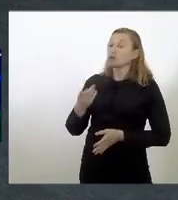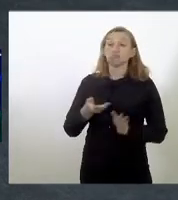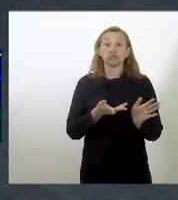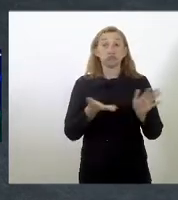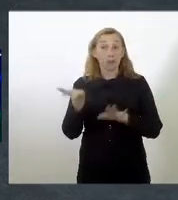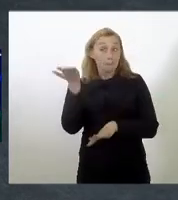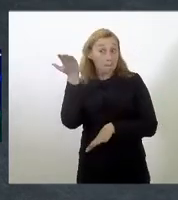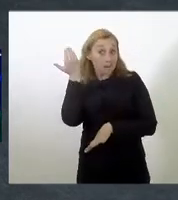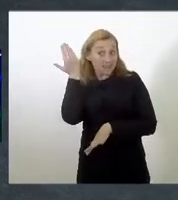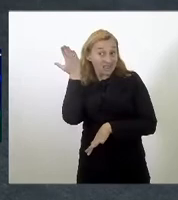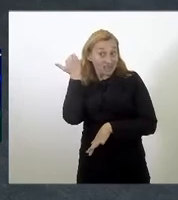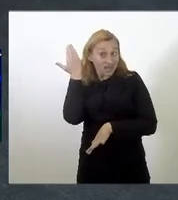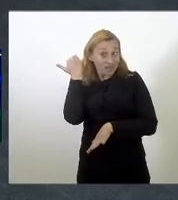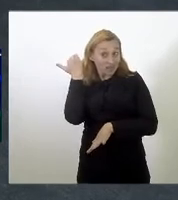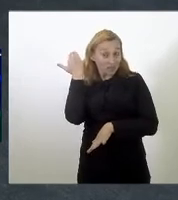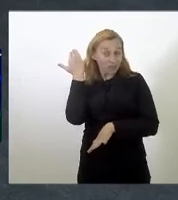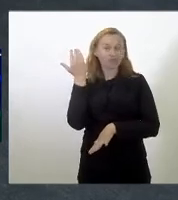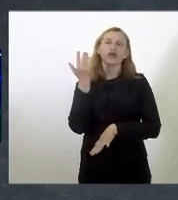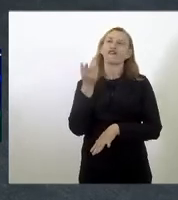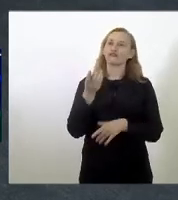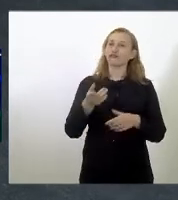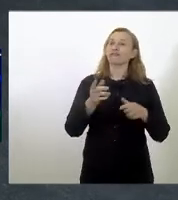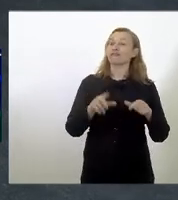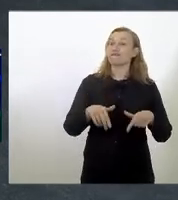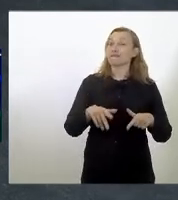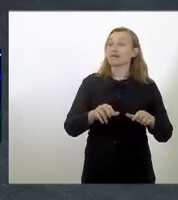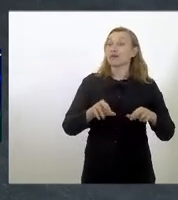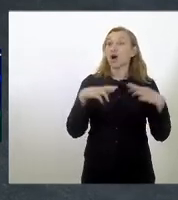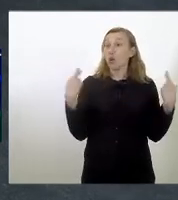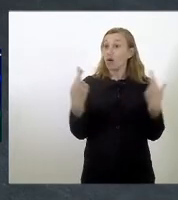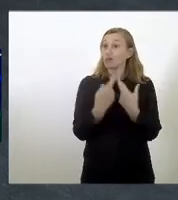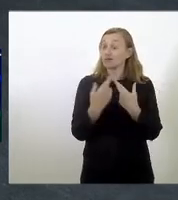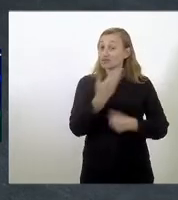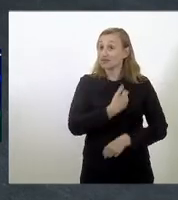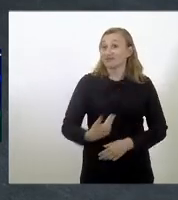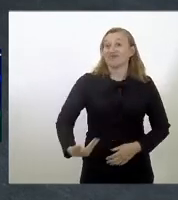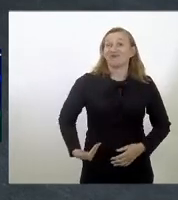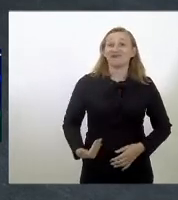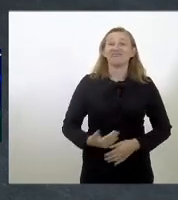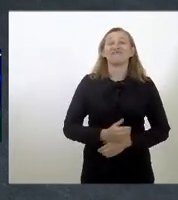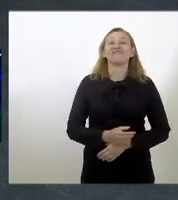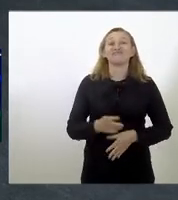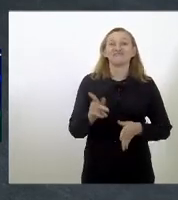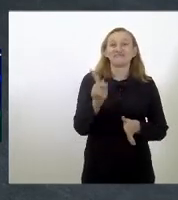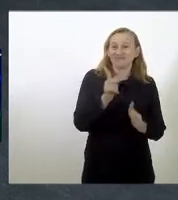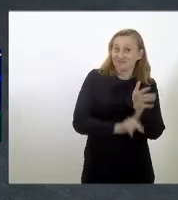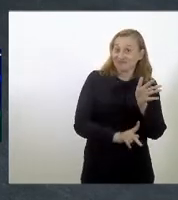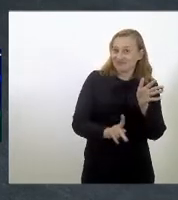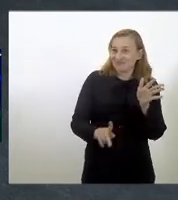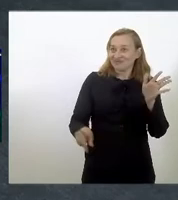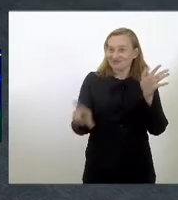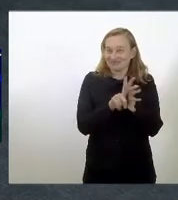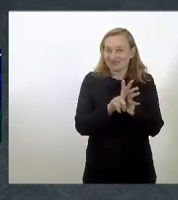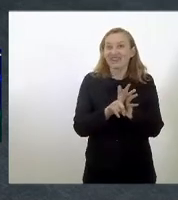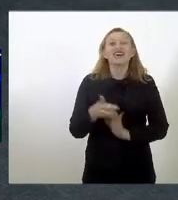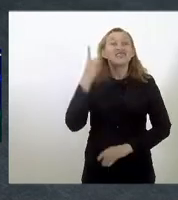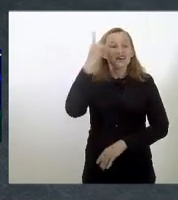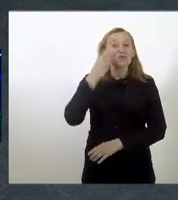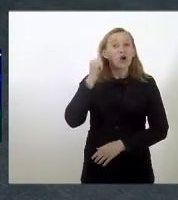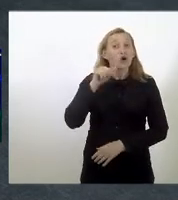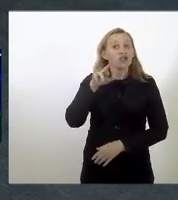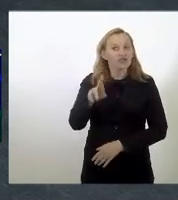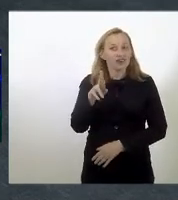passado, nós fizemos audiência pública sempre sobre esse projeto de lei do deputado Rosenberg